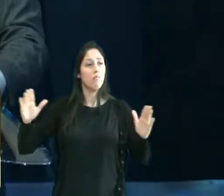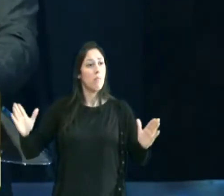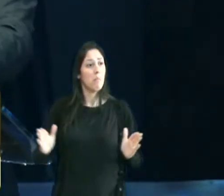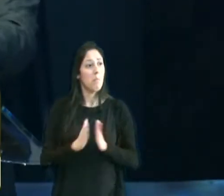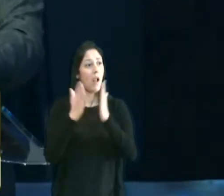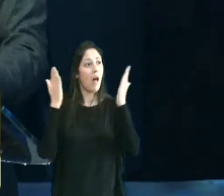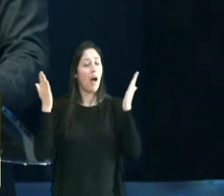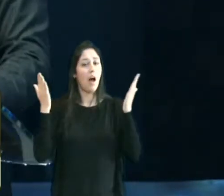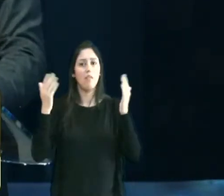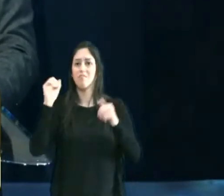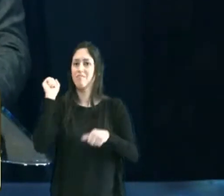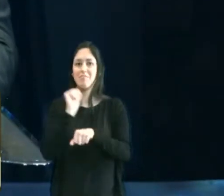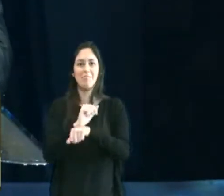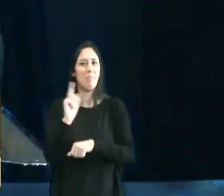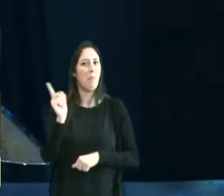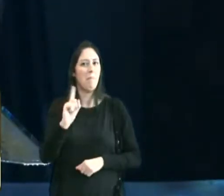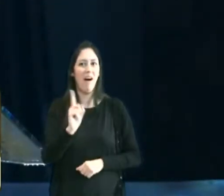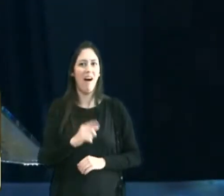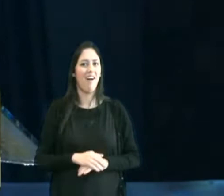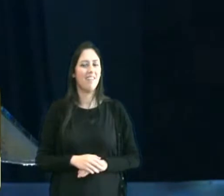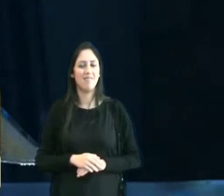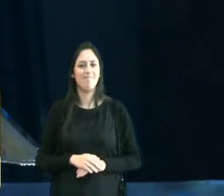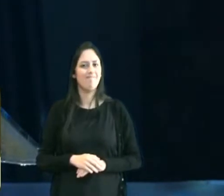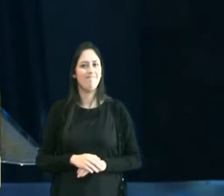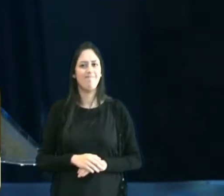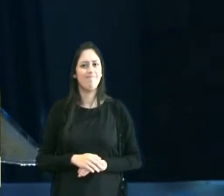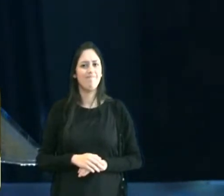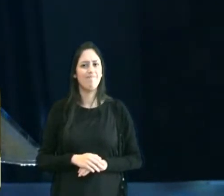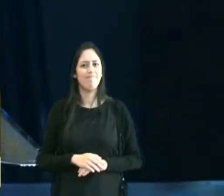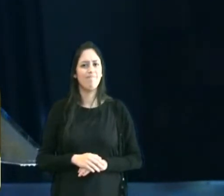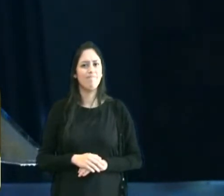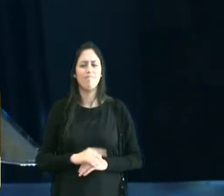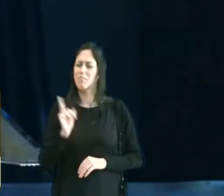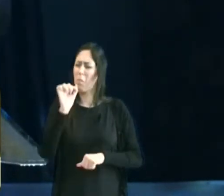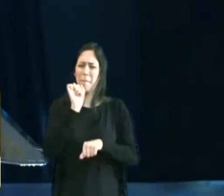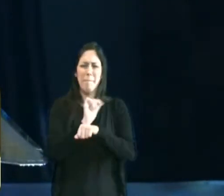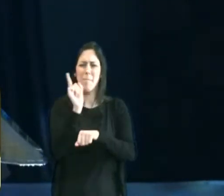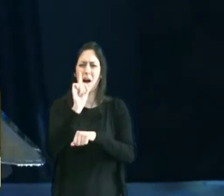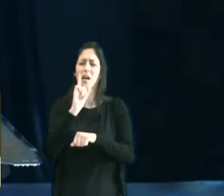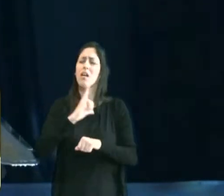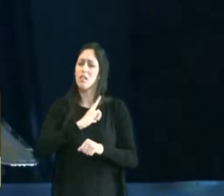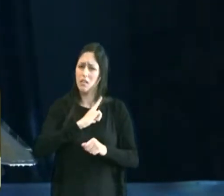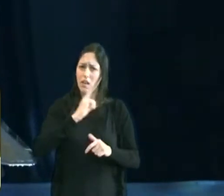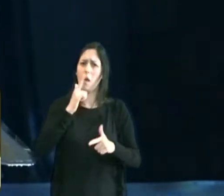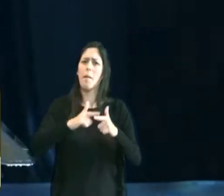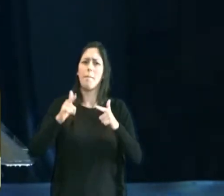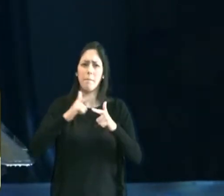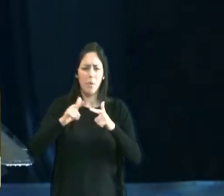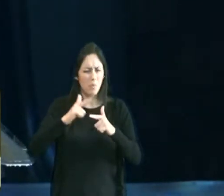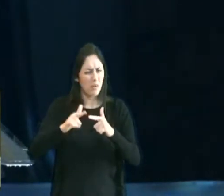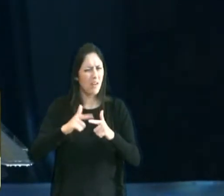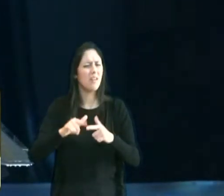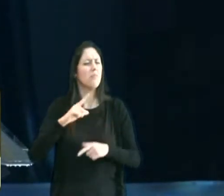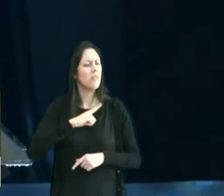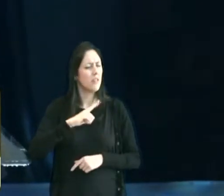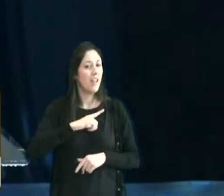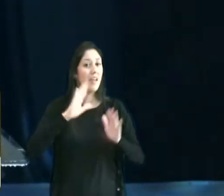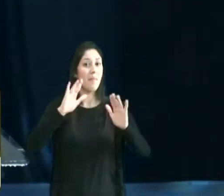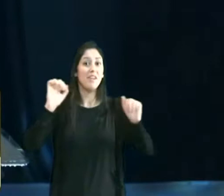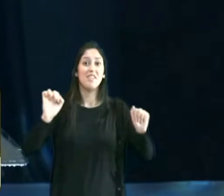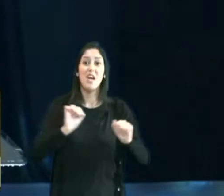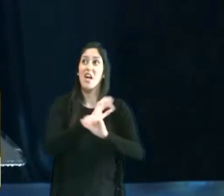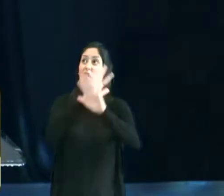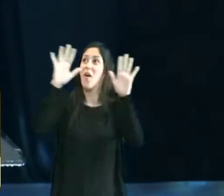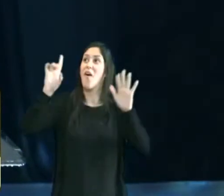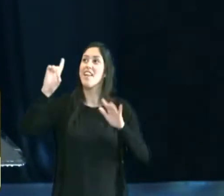Não para. Resiste às pressões, e a glória de Deus vai chegar na